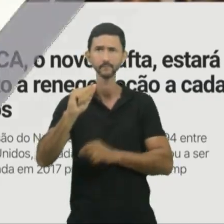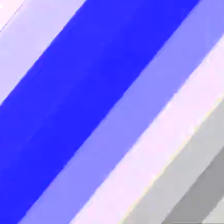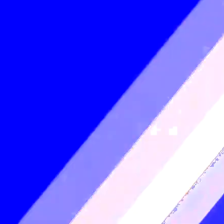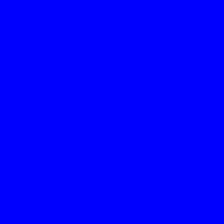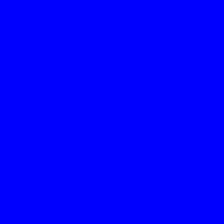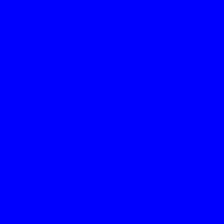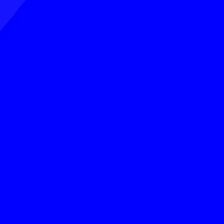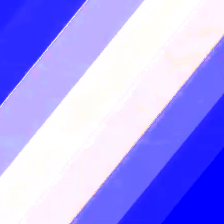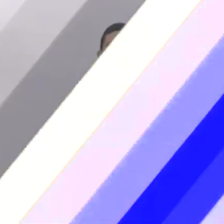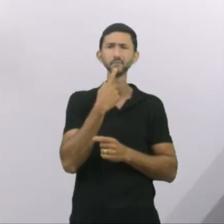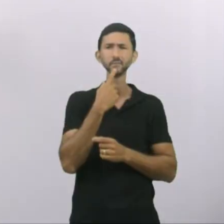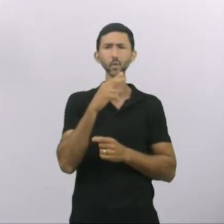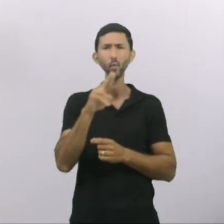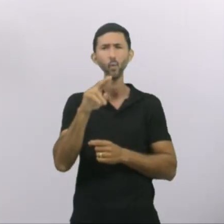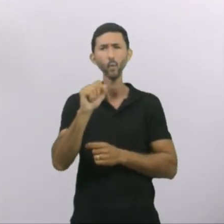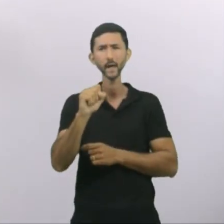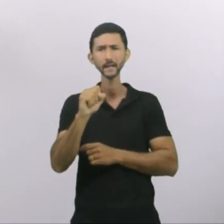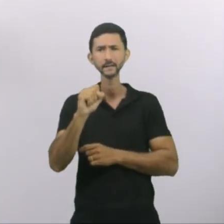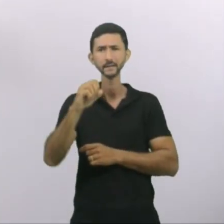Professor, USMCA,